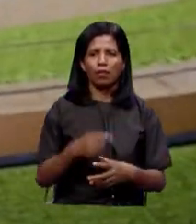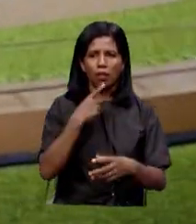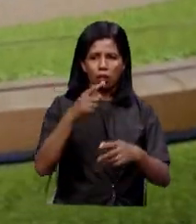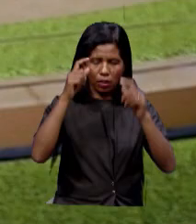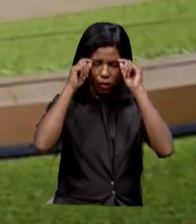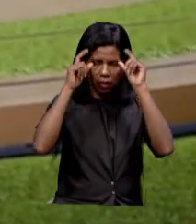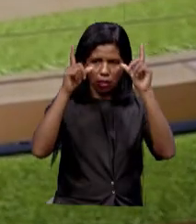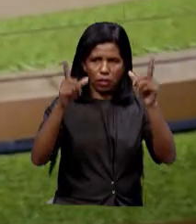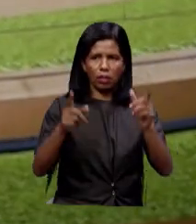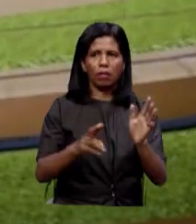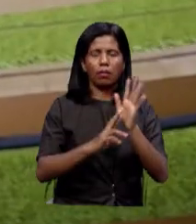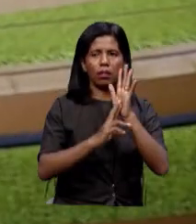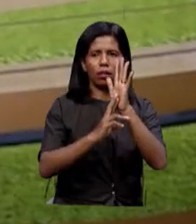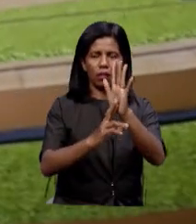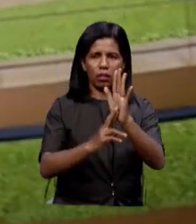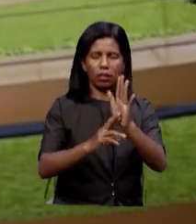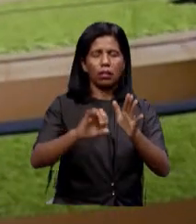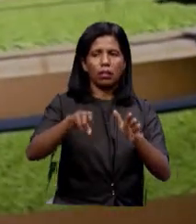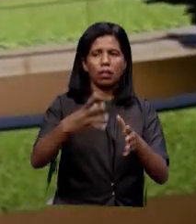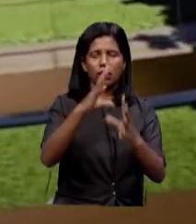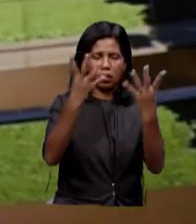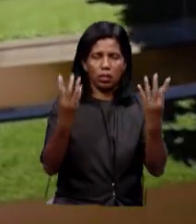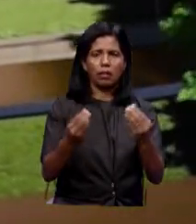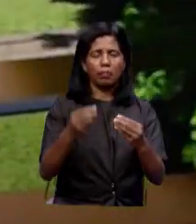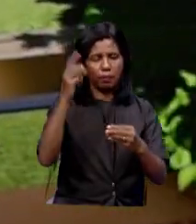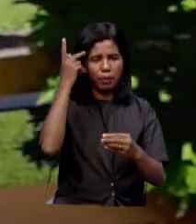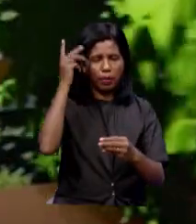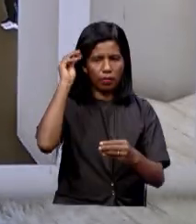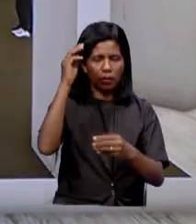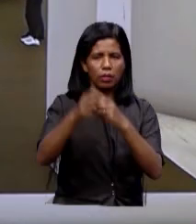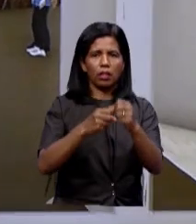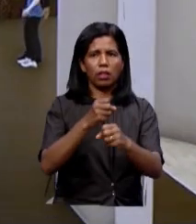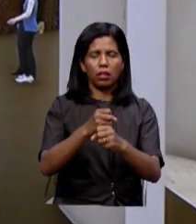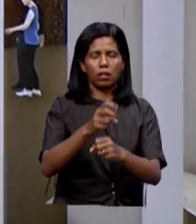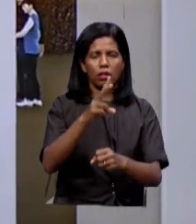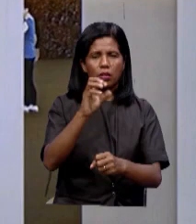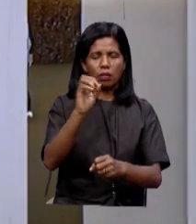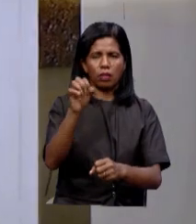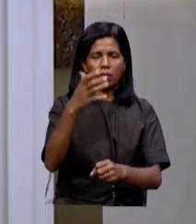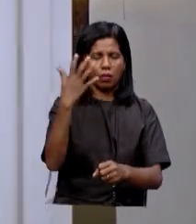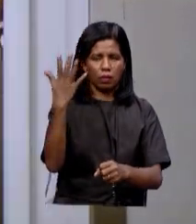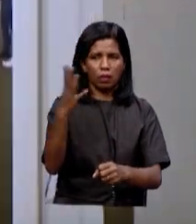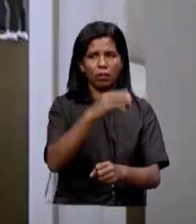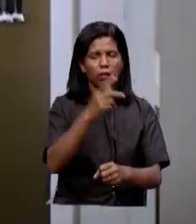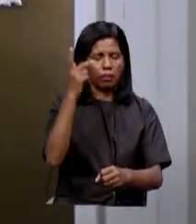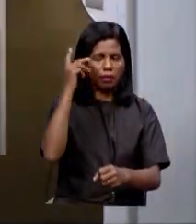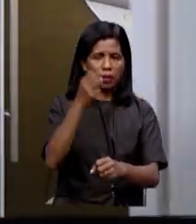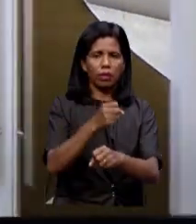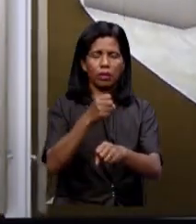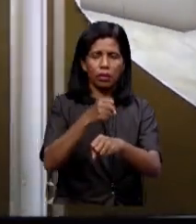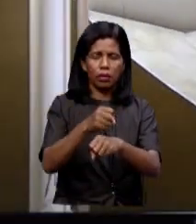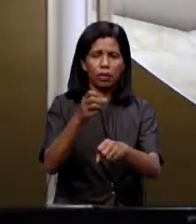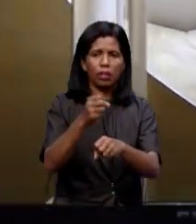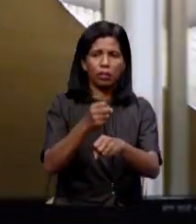Timor-Leste apresenta a construção do jardim, né? Ba primeiro-ministro e atinam a Rio Rua Sanu Resen Lima. No primeira pedra Jardim de Chama,